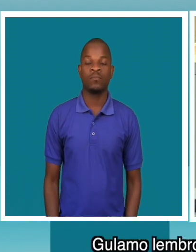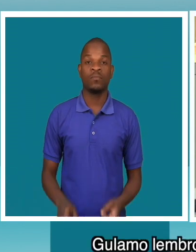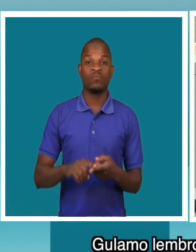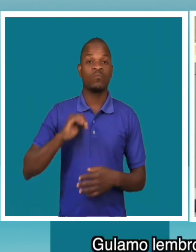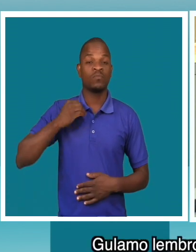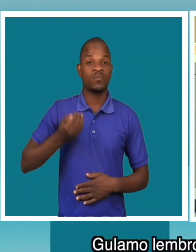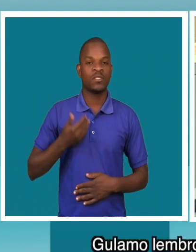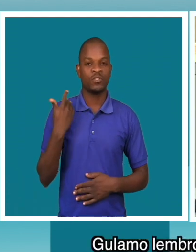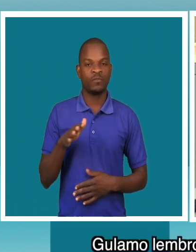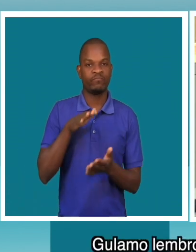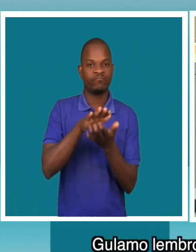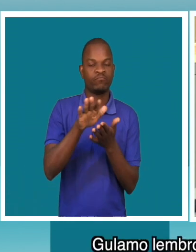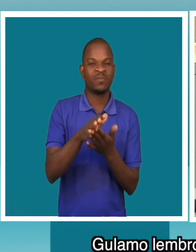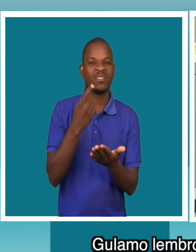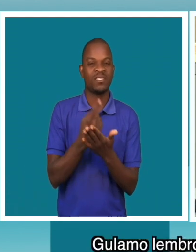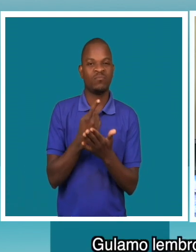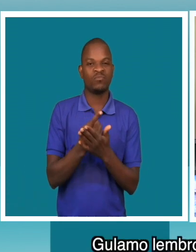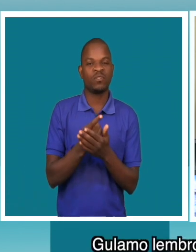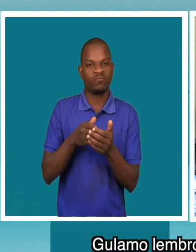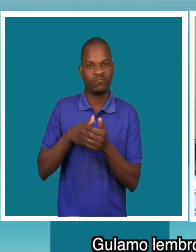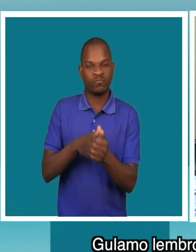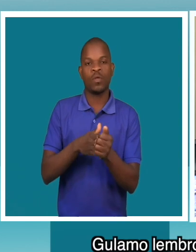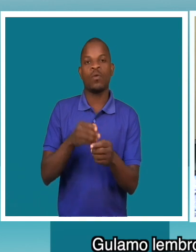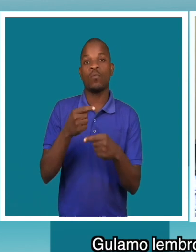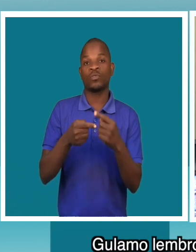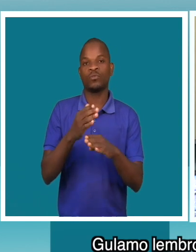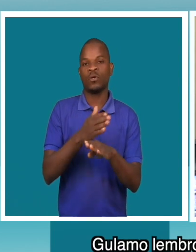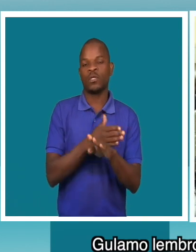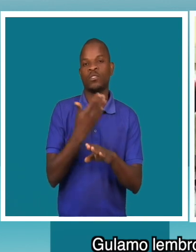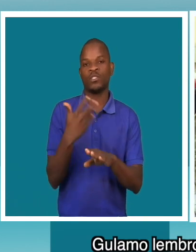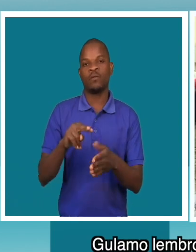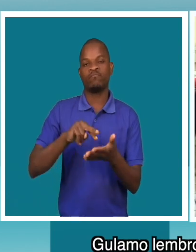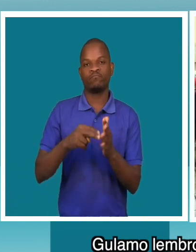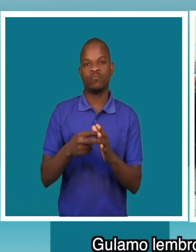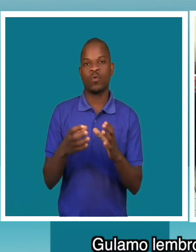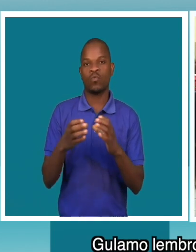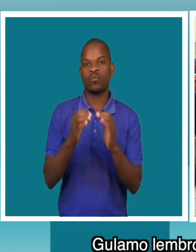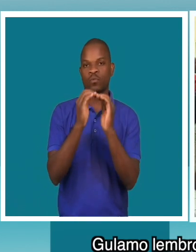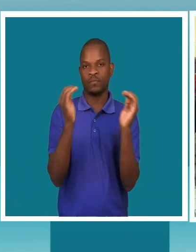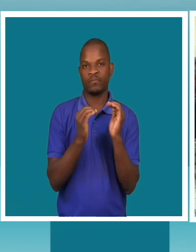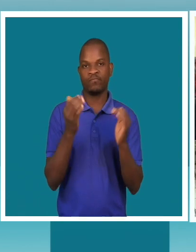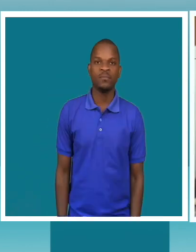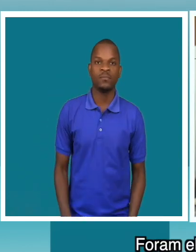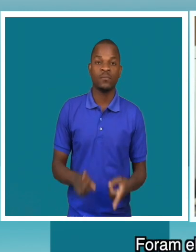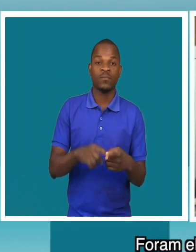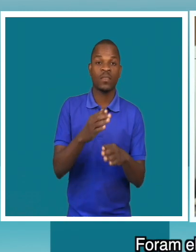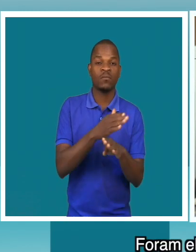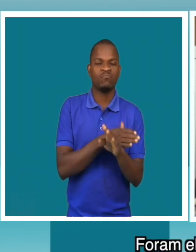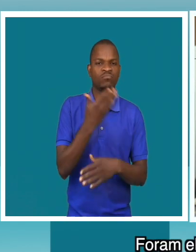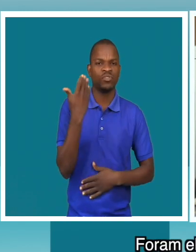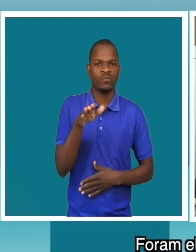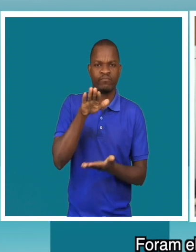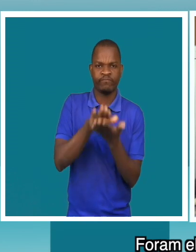Gulam lembrou a necessidade de pôr em prática os projetos desenhados pelo elenco cessante. Foram